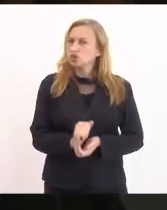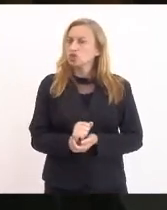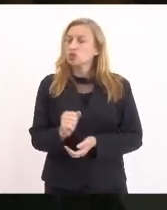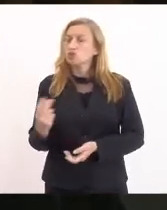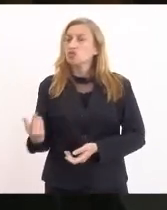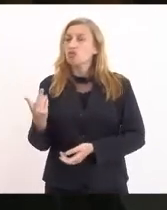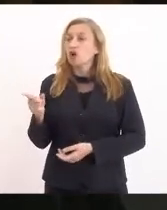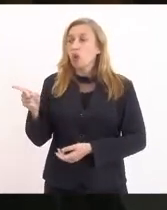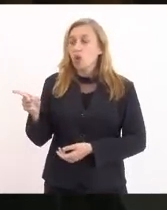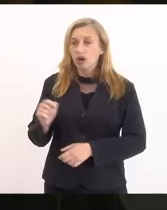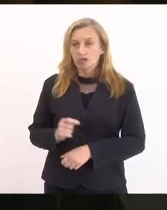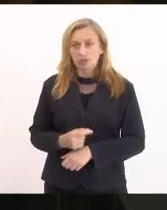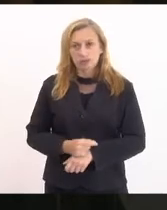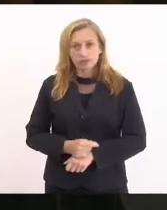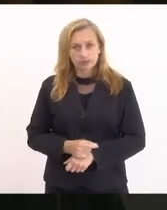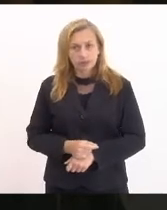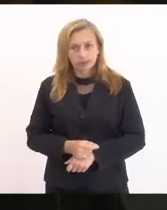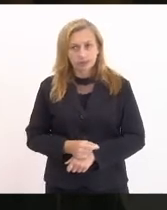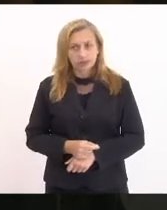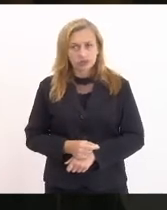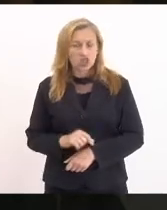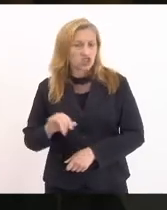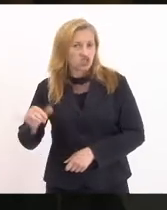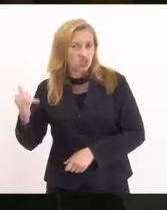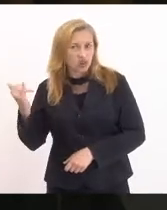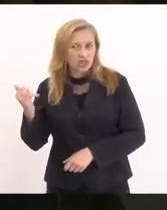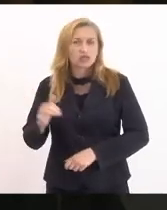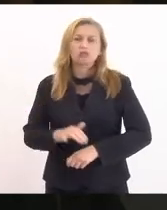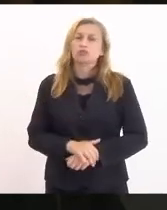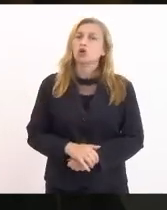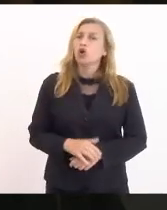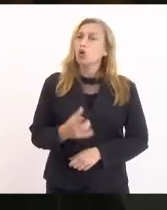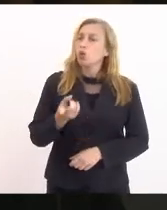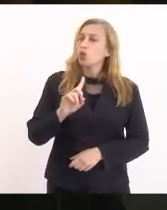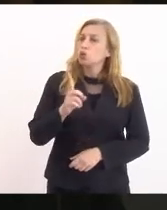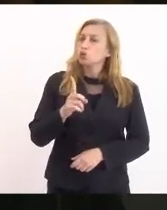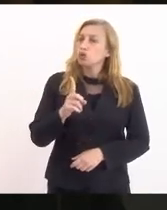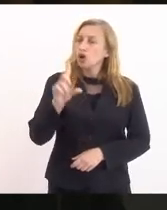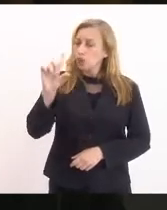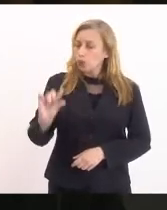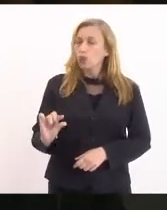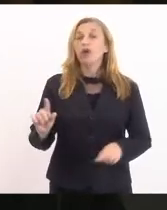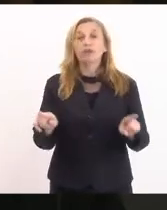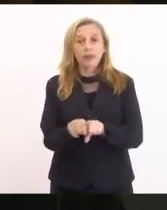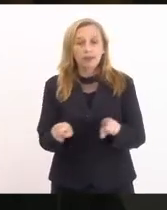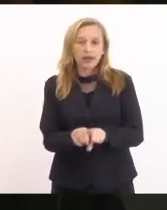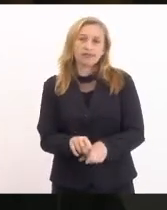valor de inflação, o dólar desvalorizou também.